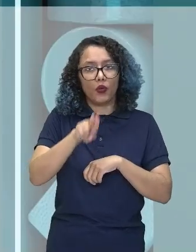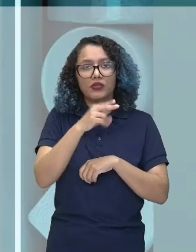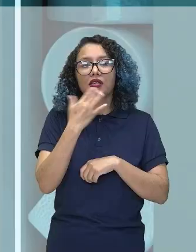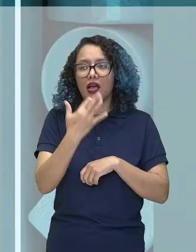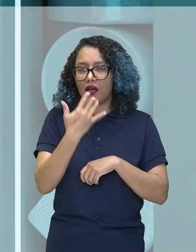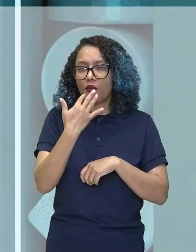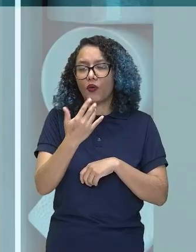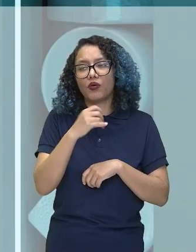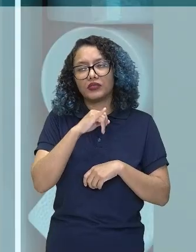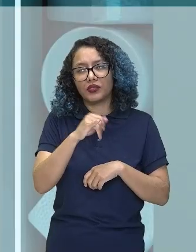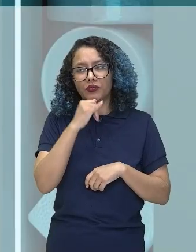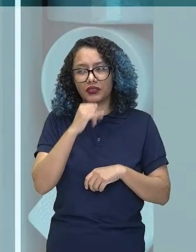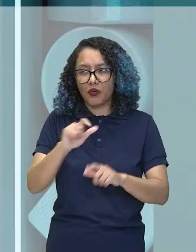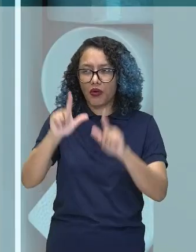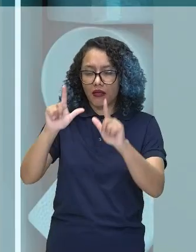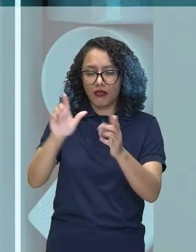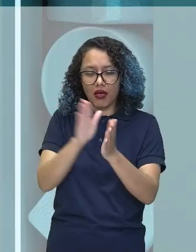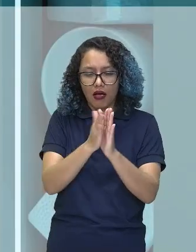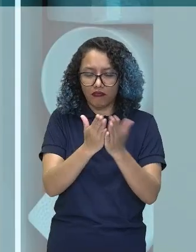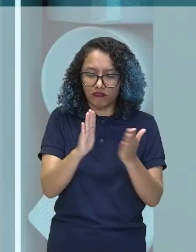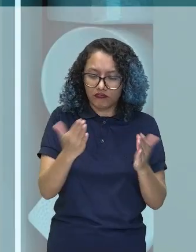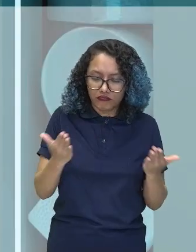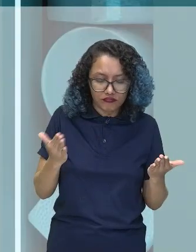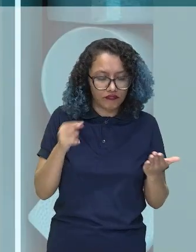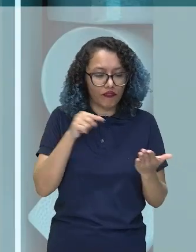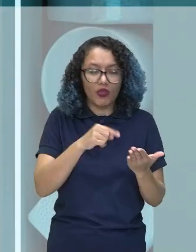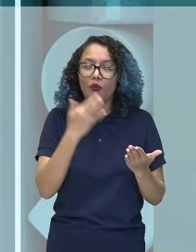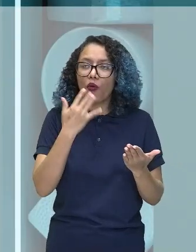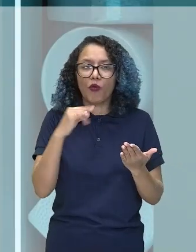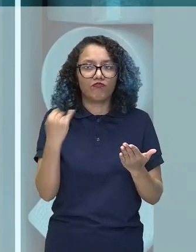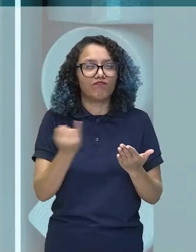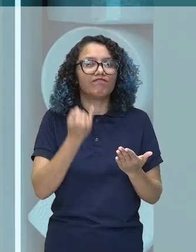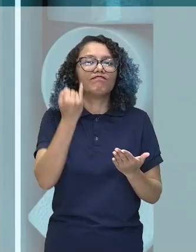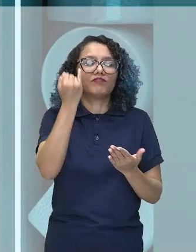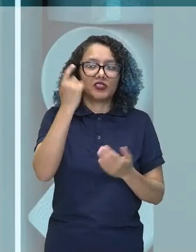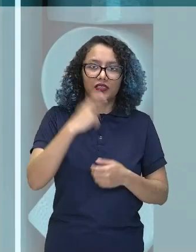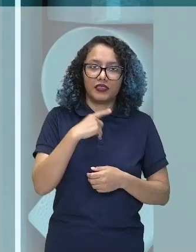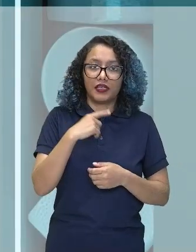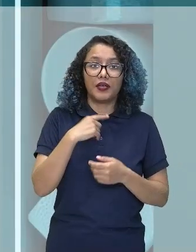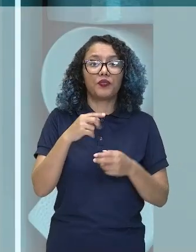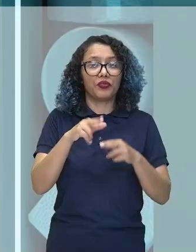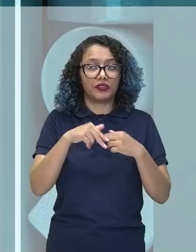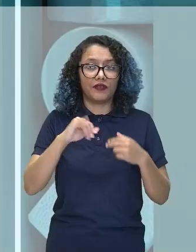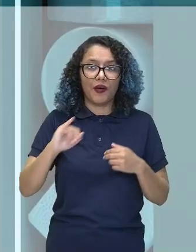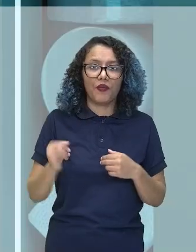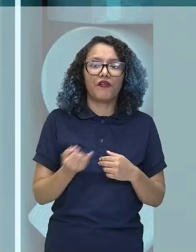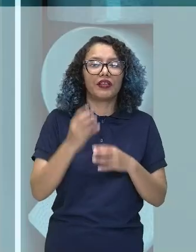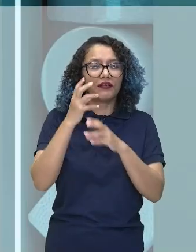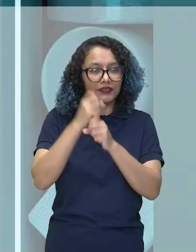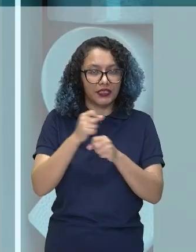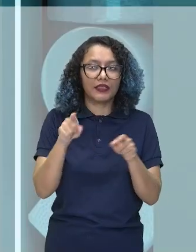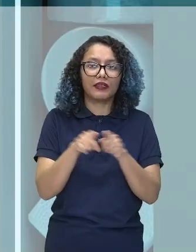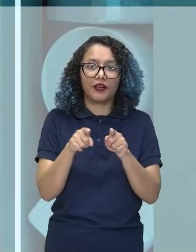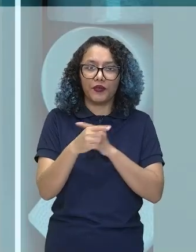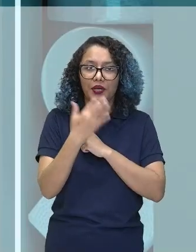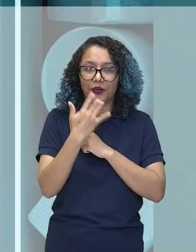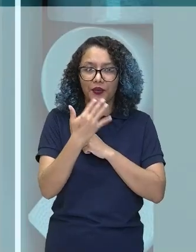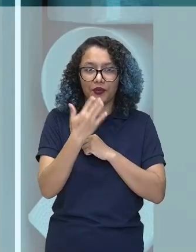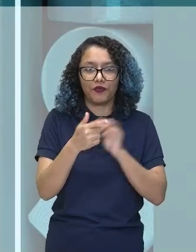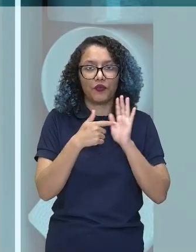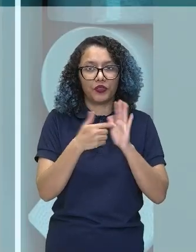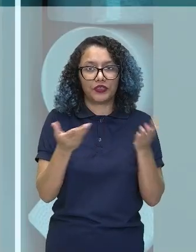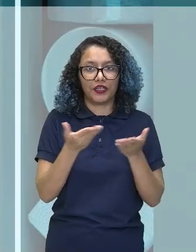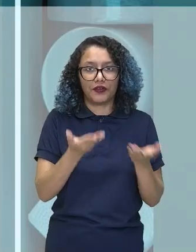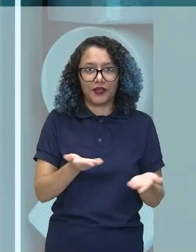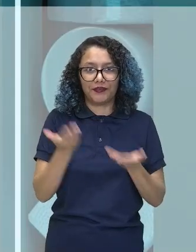um cartaz, um folder, alguma coisa, as cores são muito importantes e a gente vai aproveitar isso para rever as cores em inglês. Acompanhe